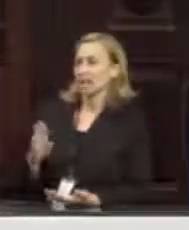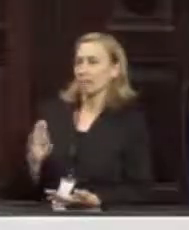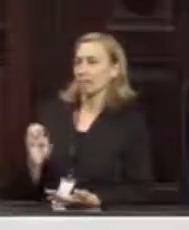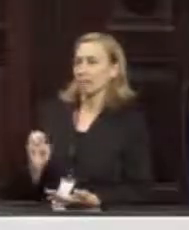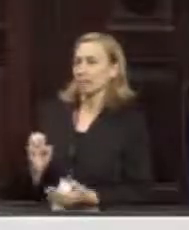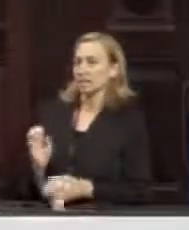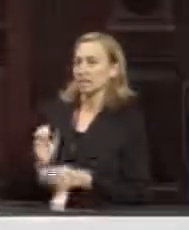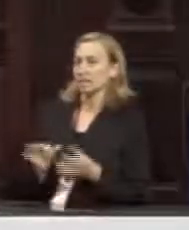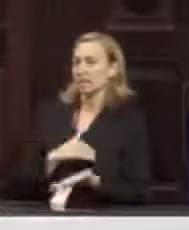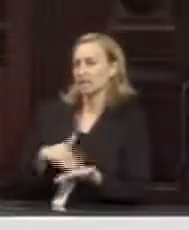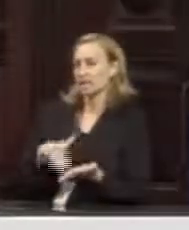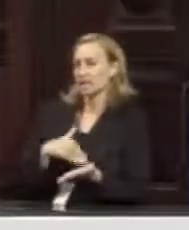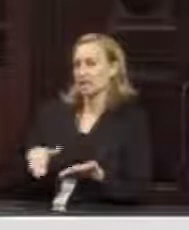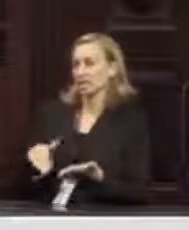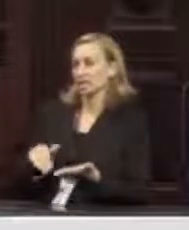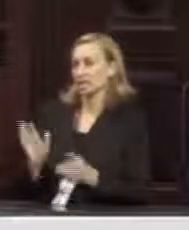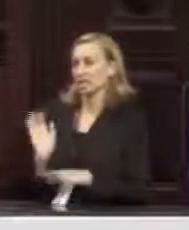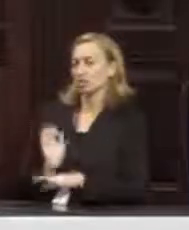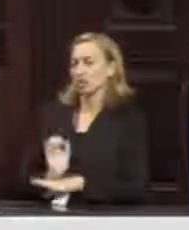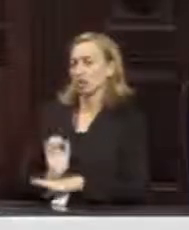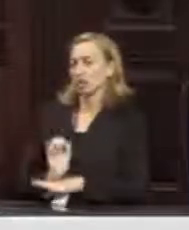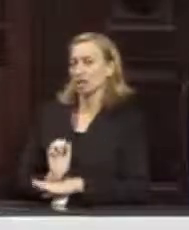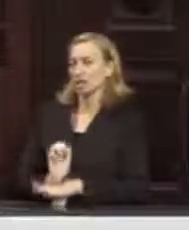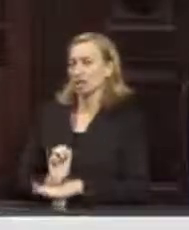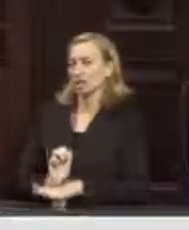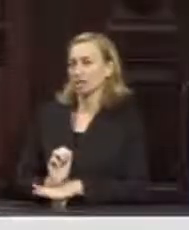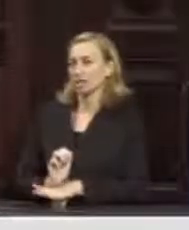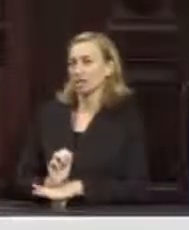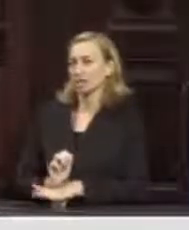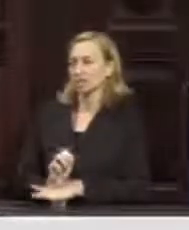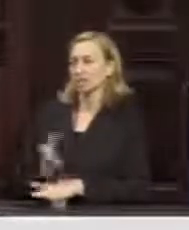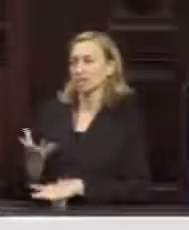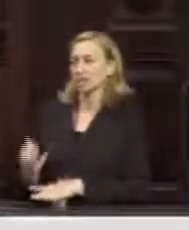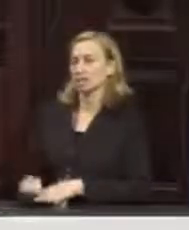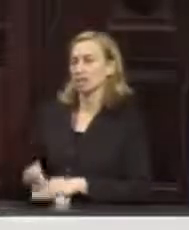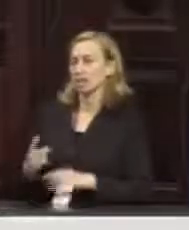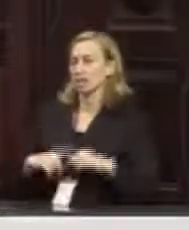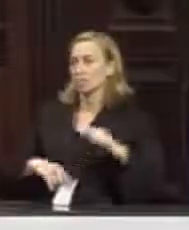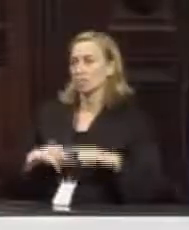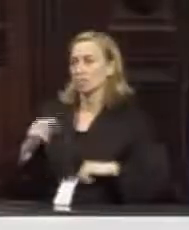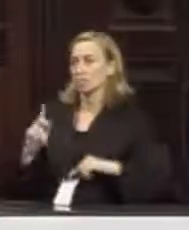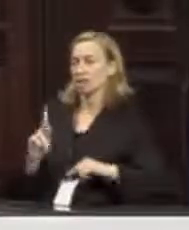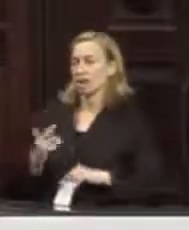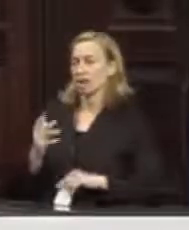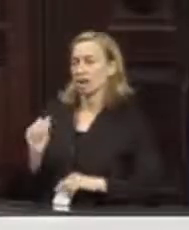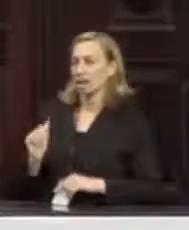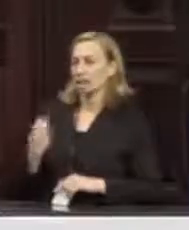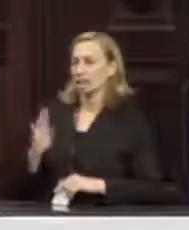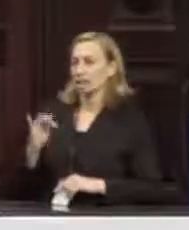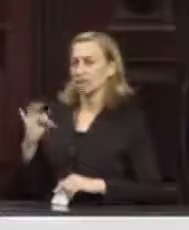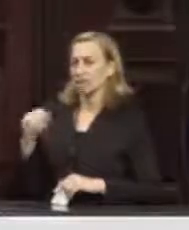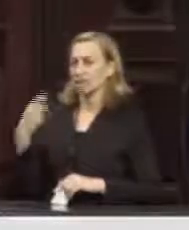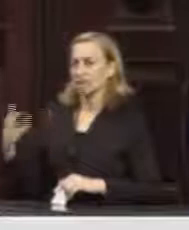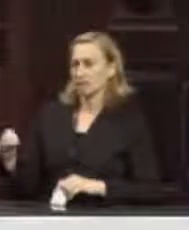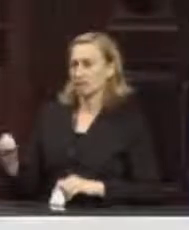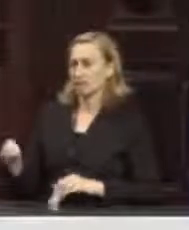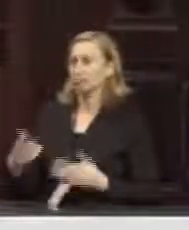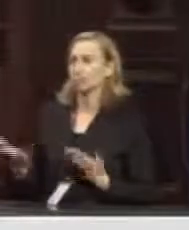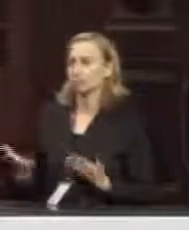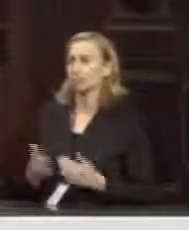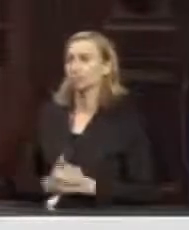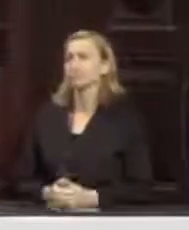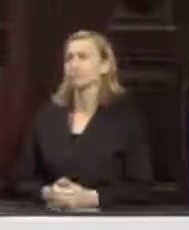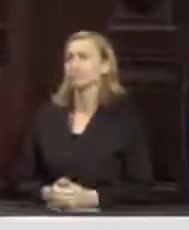de Estado, que ao definir a política de habitação, passa, ou deveria passar, por contemplar